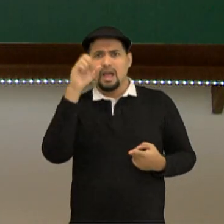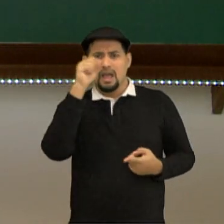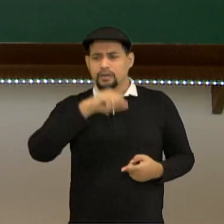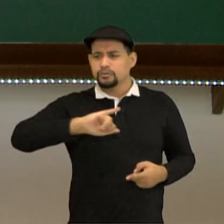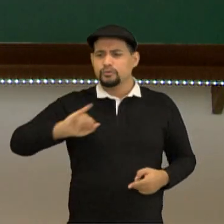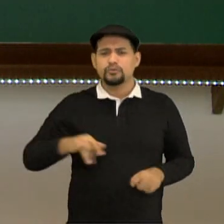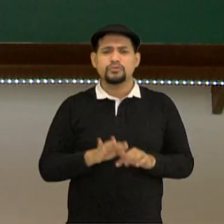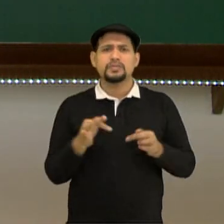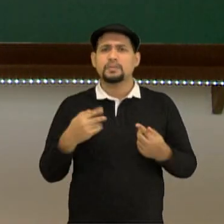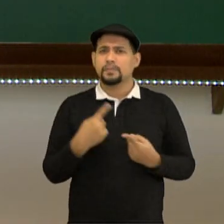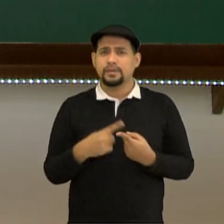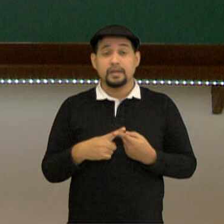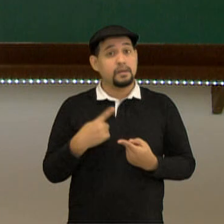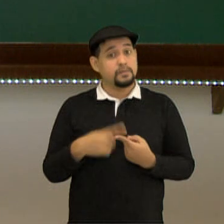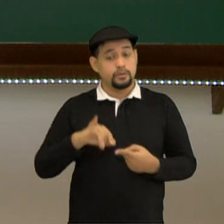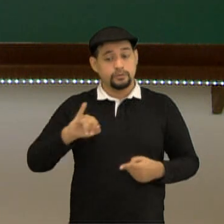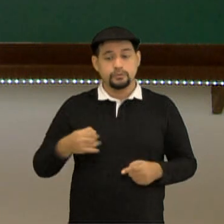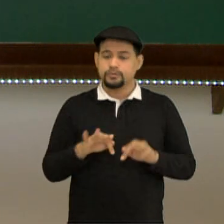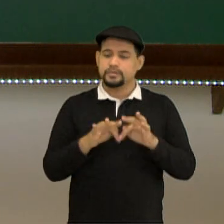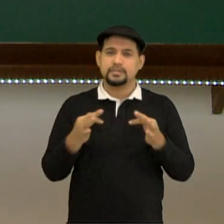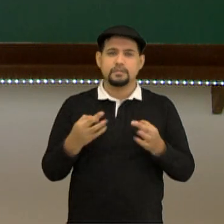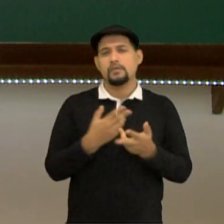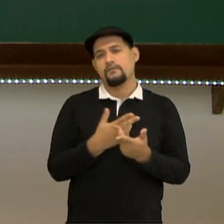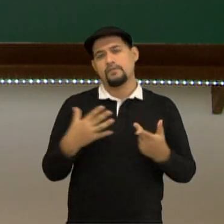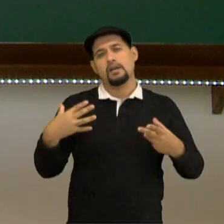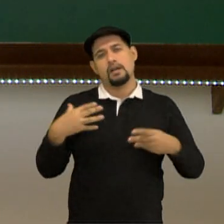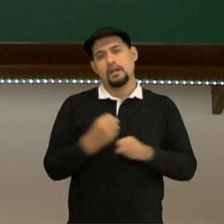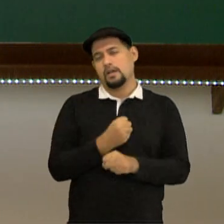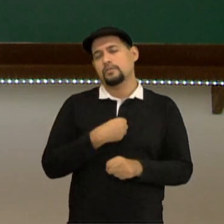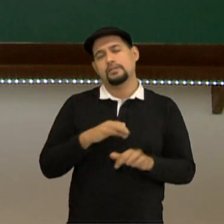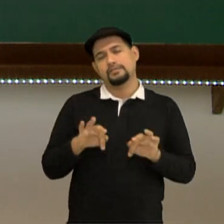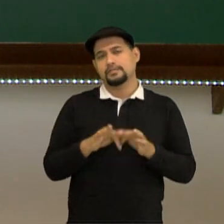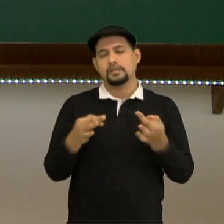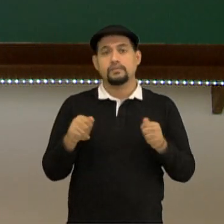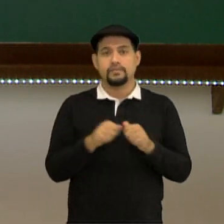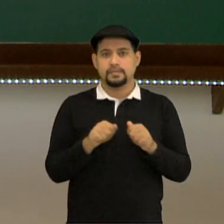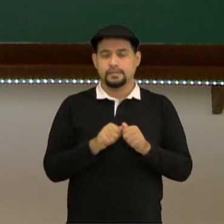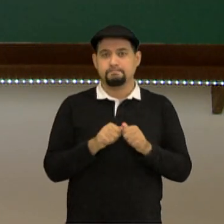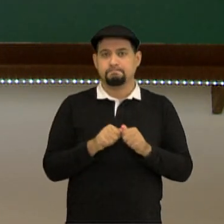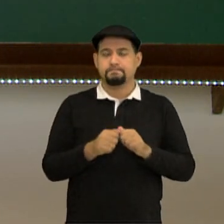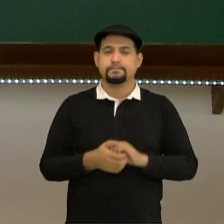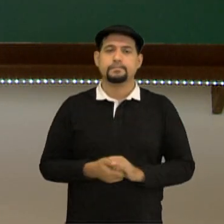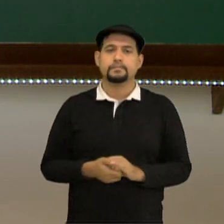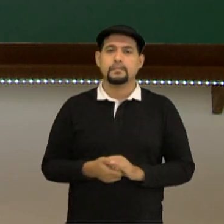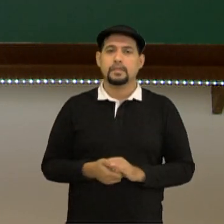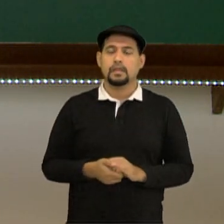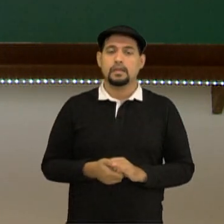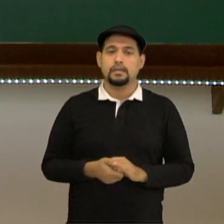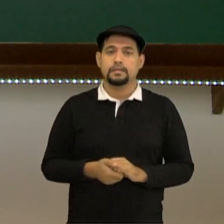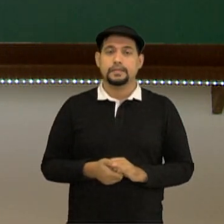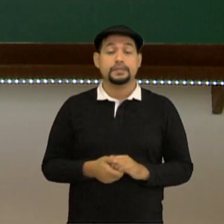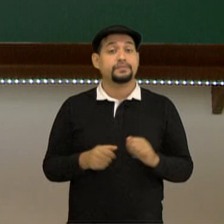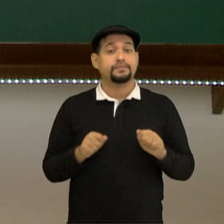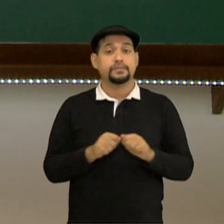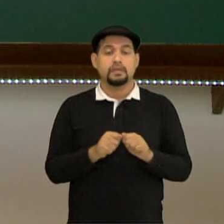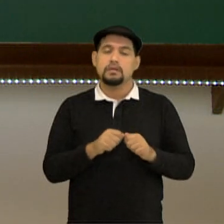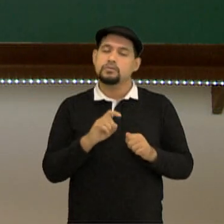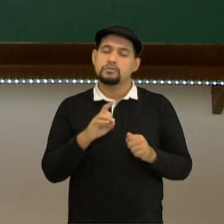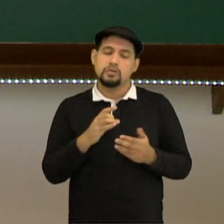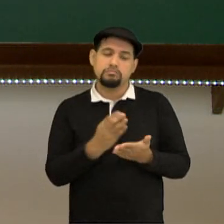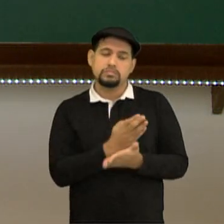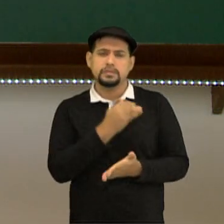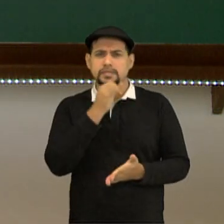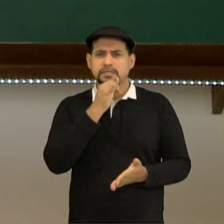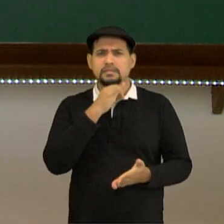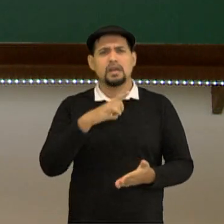juro simples? Bem, porque o juro simples, a maioria dos cálculos são mais simples de ser feito. Então, eu posso fazer ele parcialmente. Por exemplo,